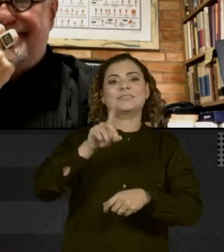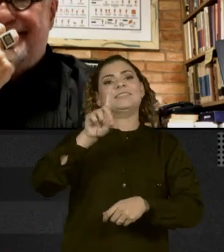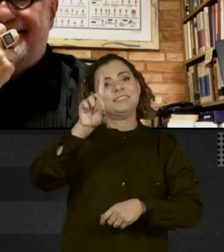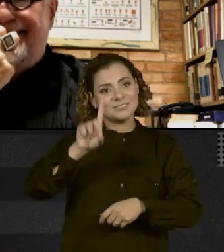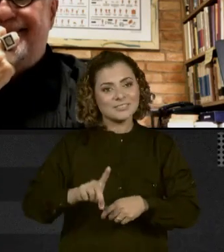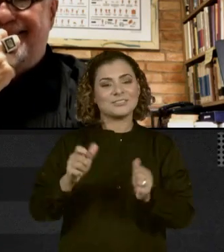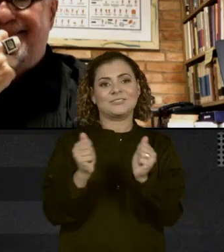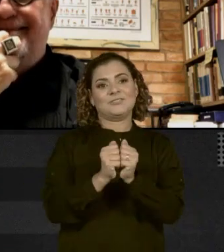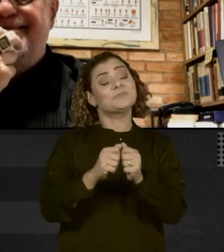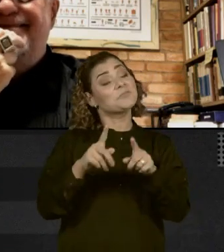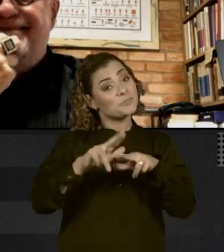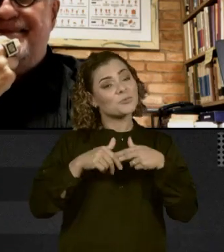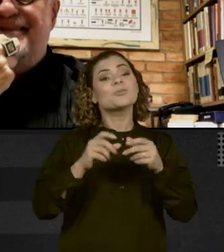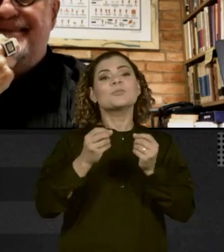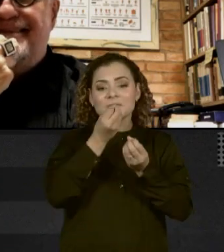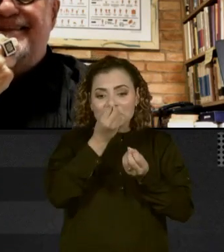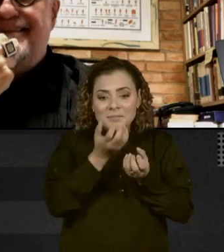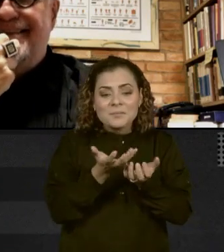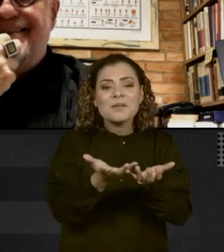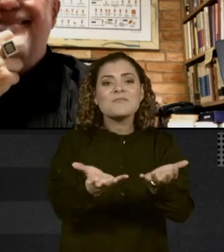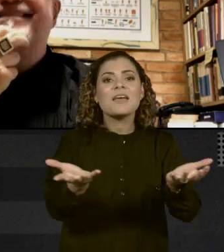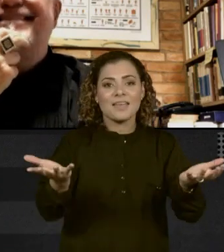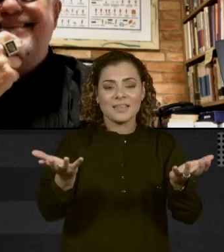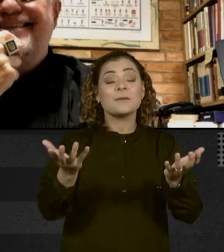com o trabalho do Ulisses. Então,